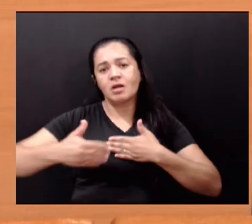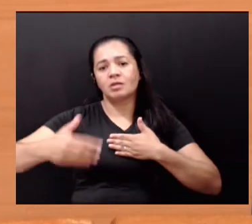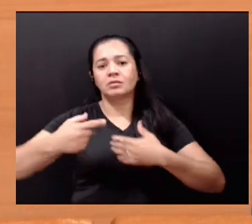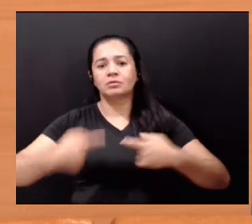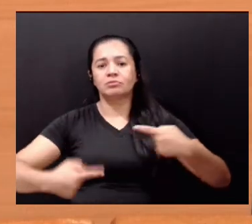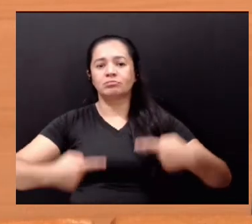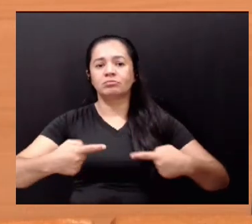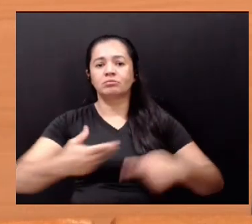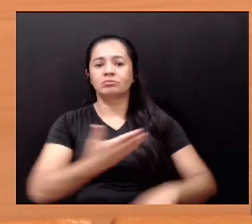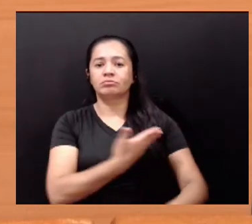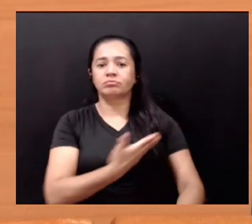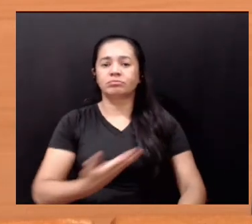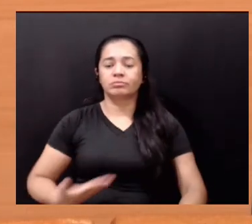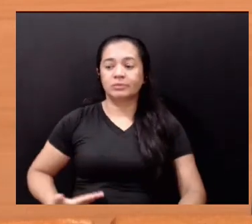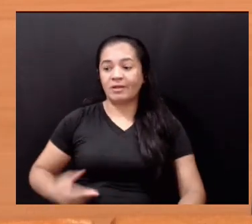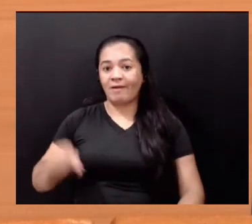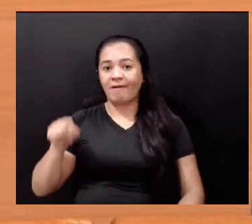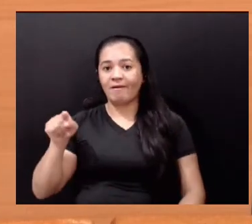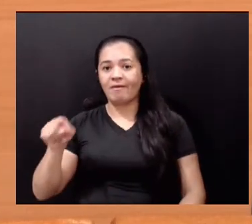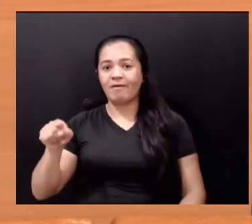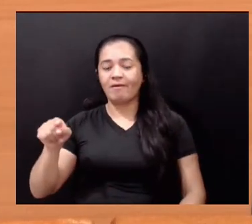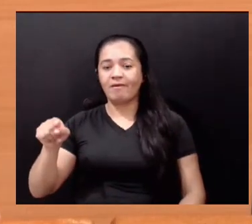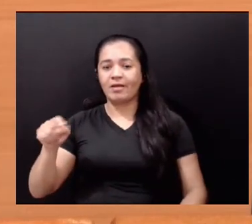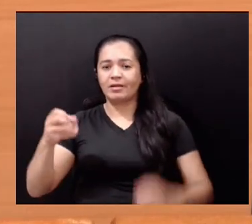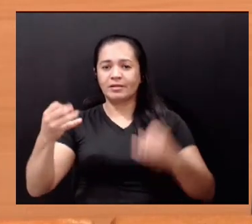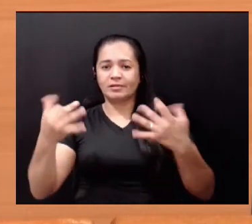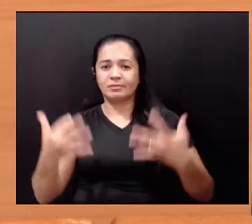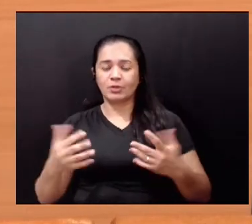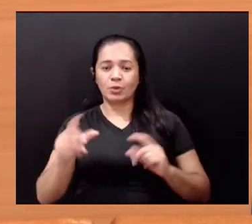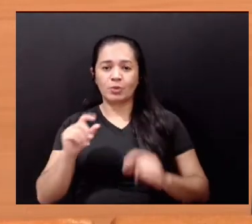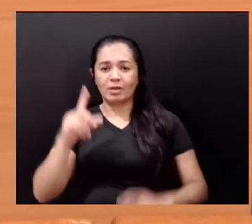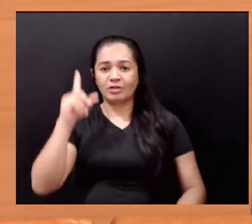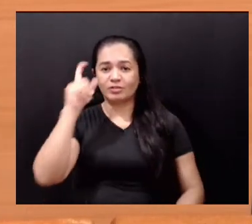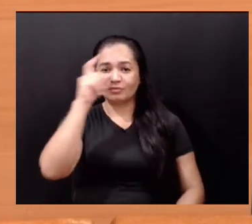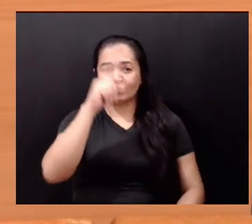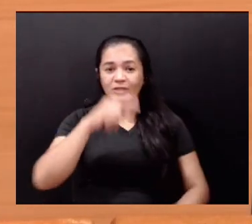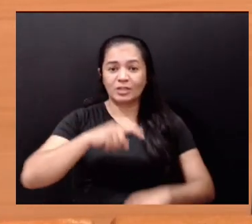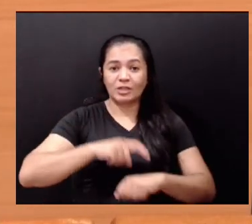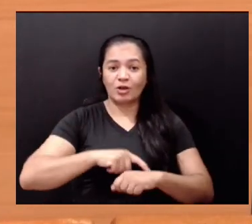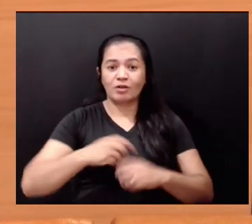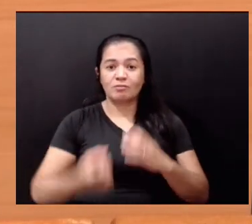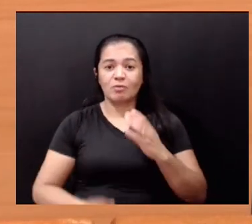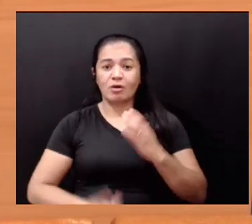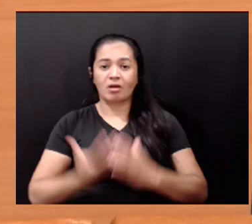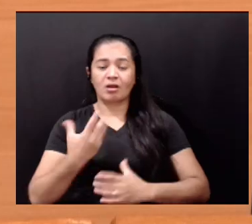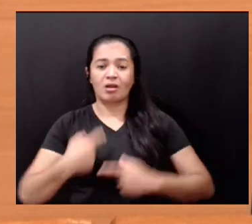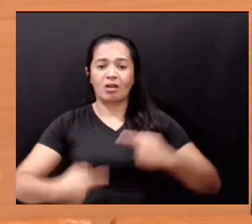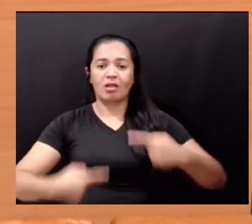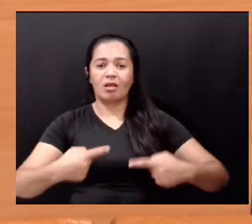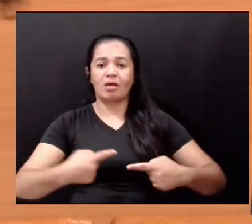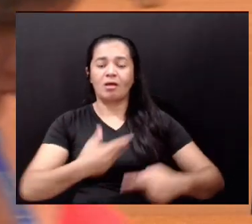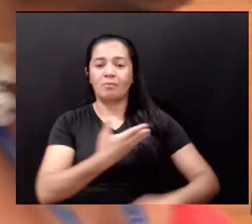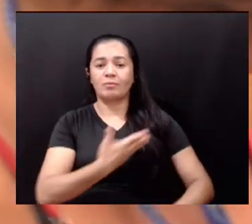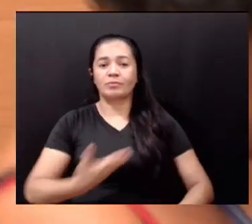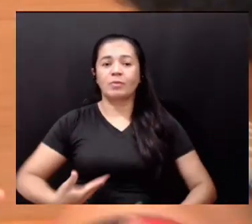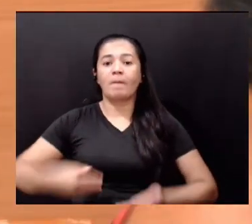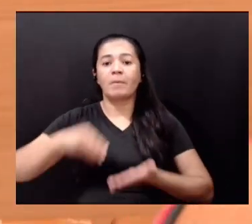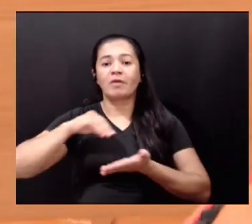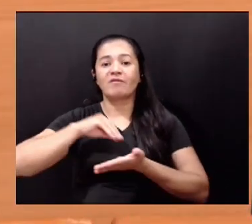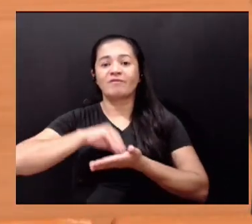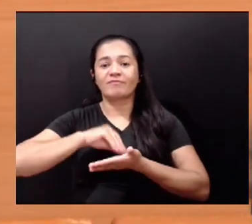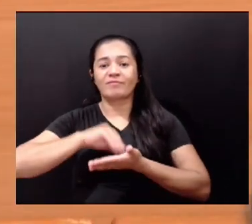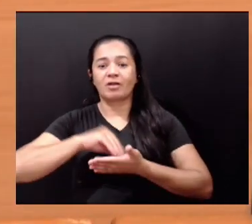aqui, né, uma das dificuldades que a gente sempre enfrenta quando a gente vai criar uma política pública, que é justamente a ausência de dados. E apesar da gente ter o